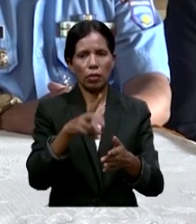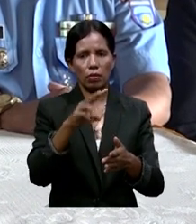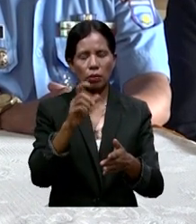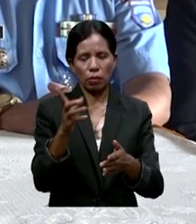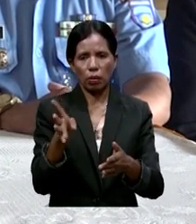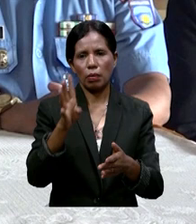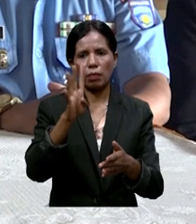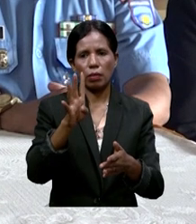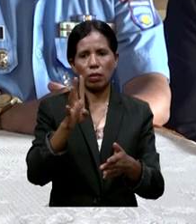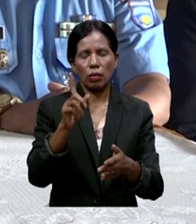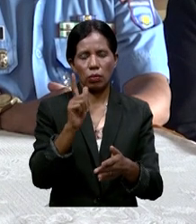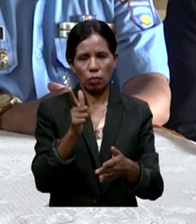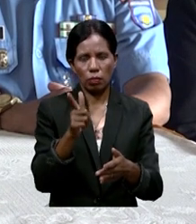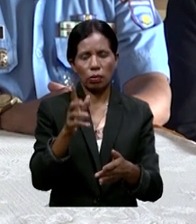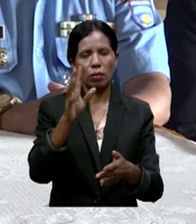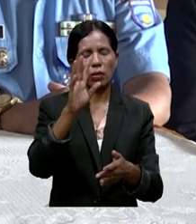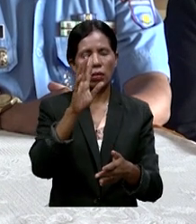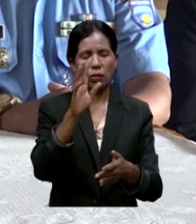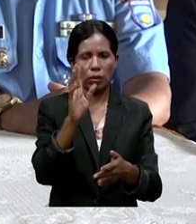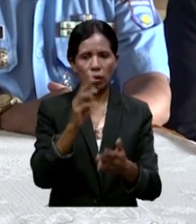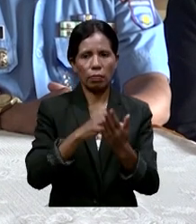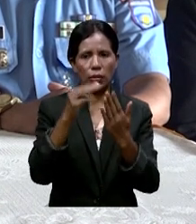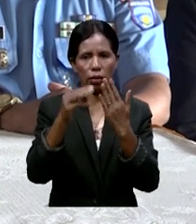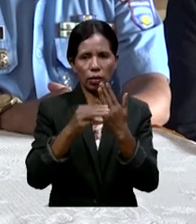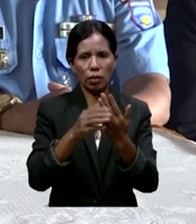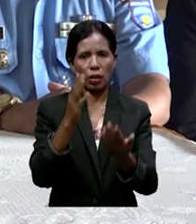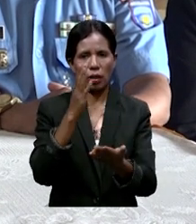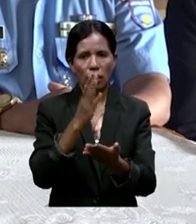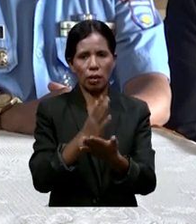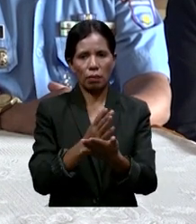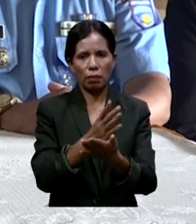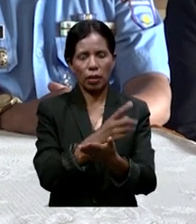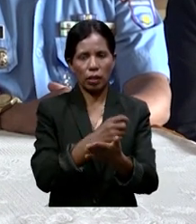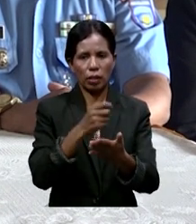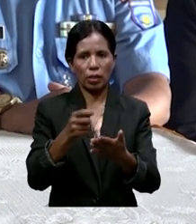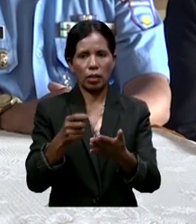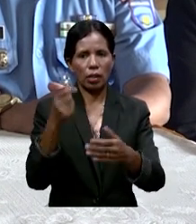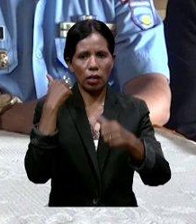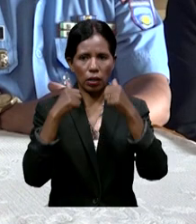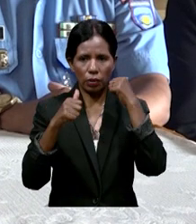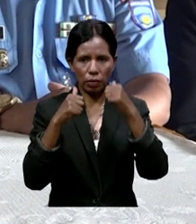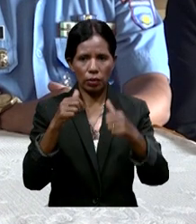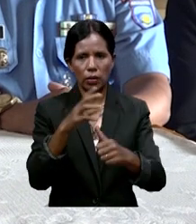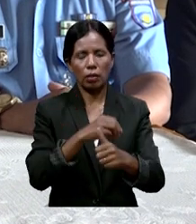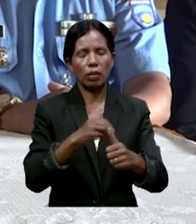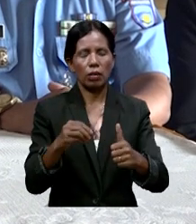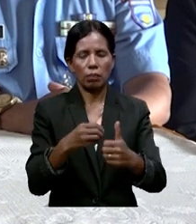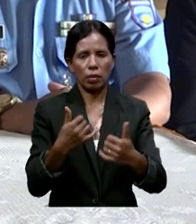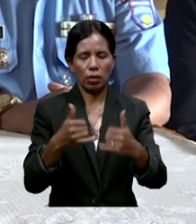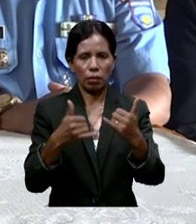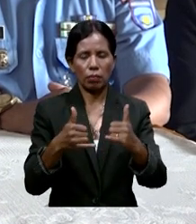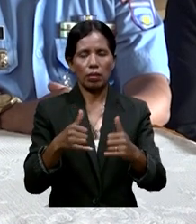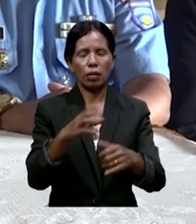14/2024, 20 de março, suspende temporariamente atividade jogos bola gulin.